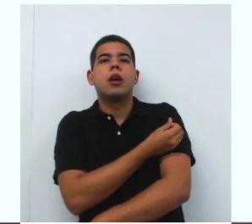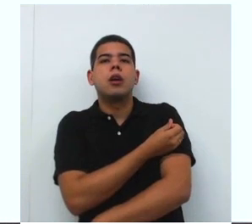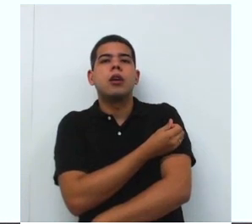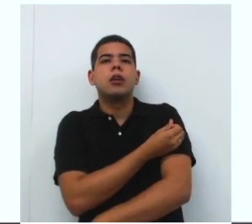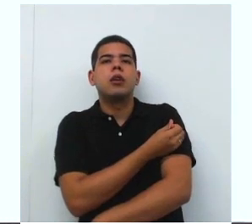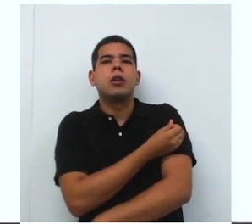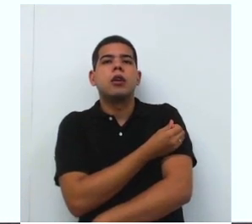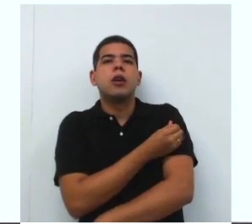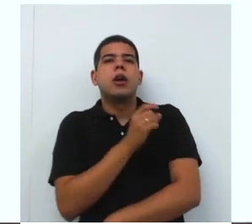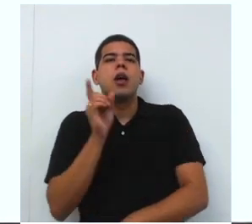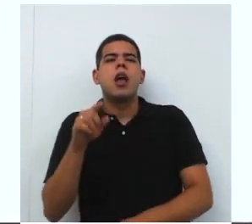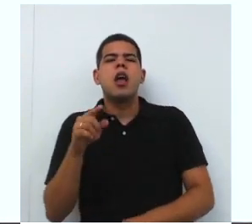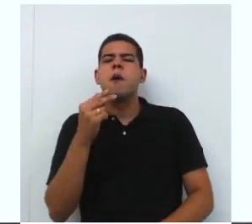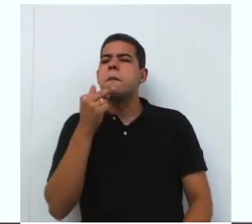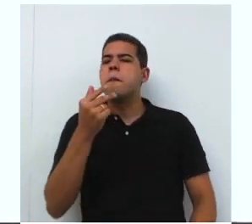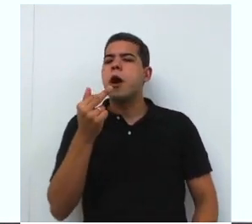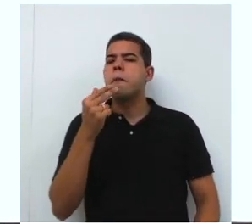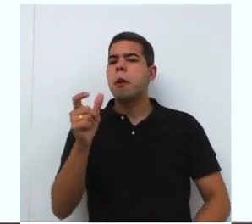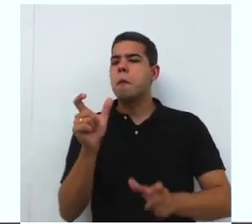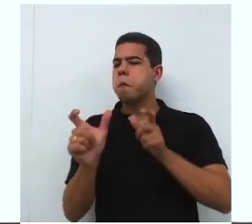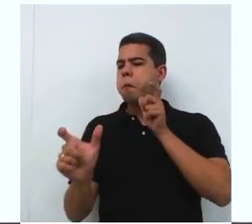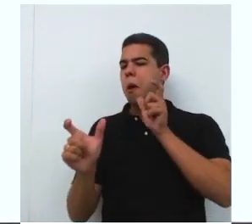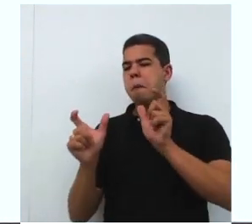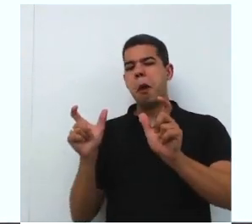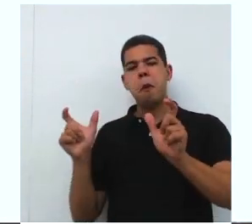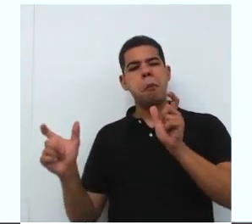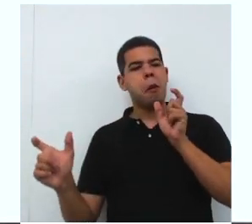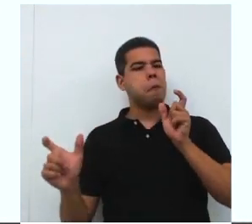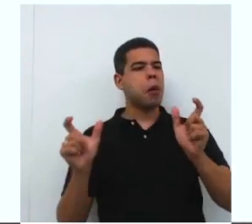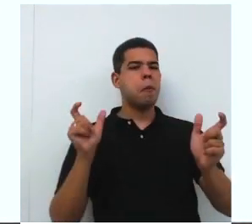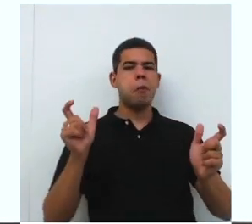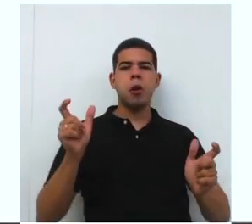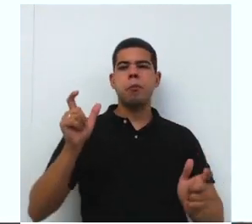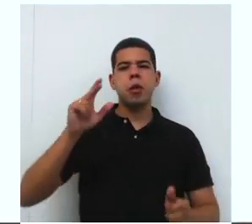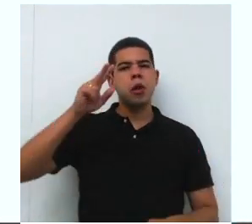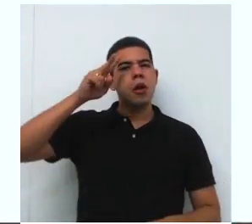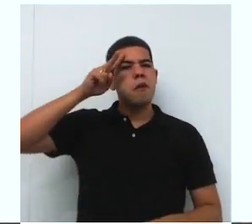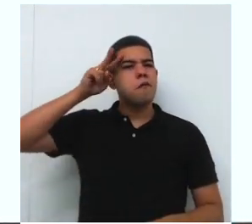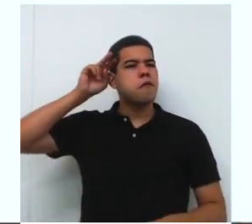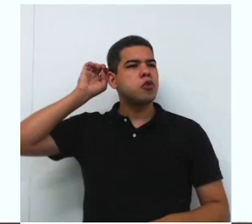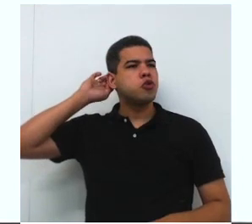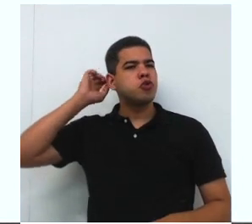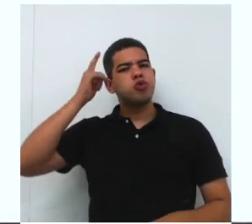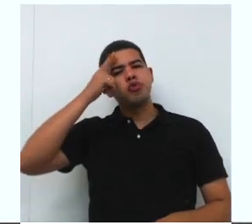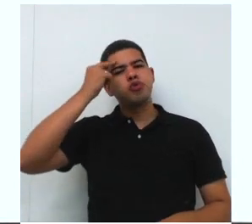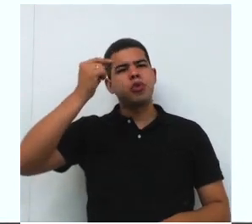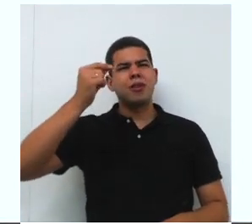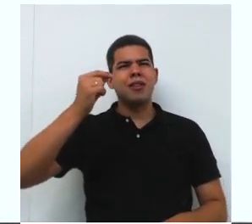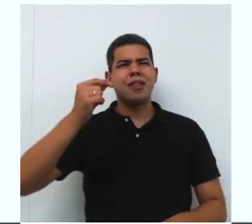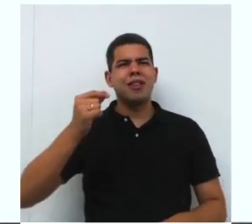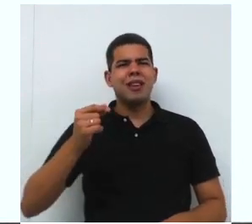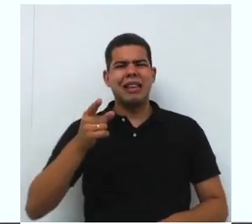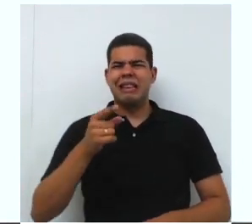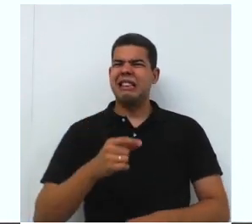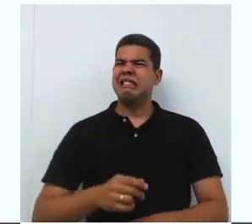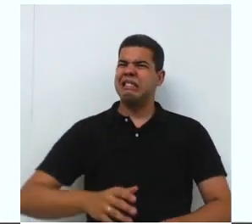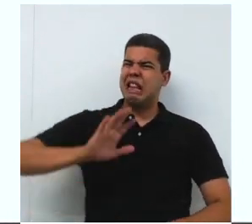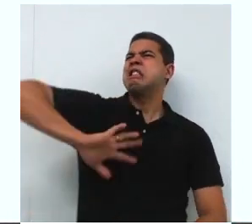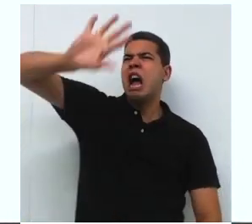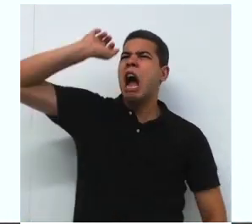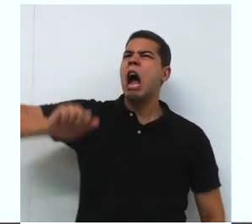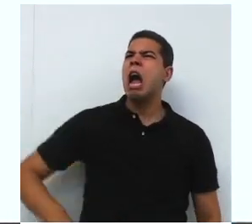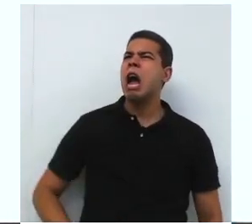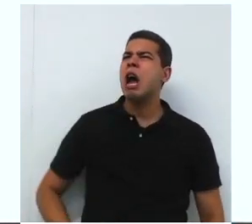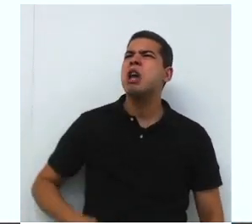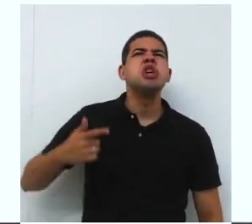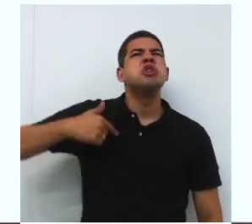ano, utilizando um linguajar do nível universitário, por exemplo, vocês iam dizer, tira esse cretino daí, o